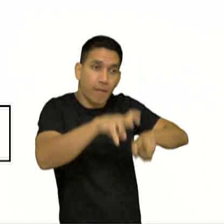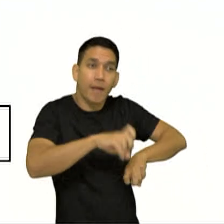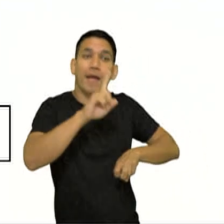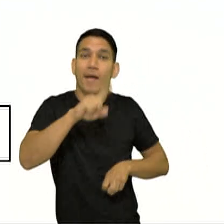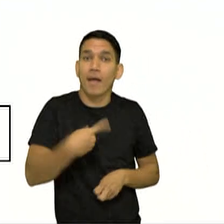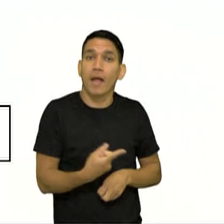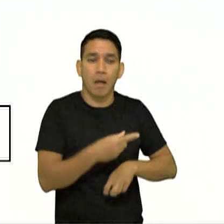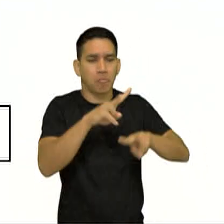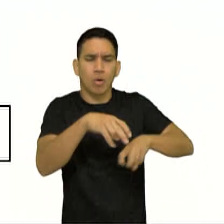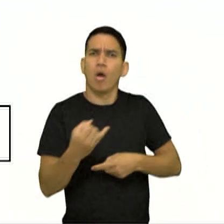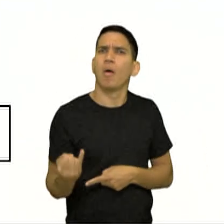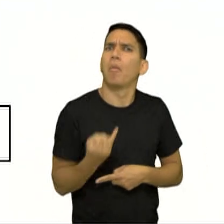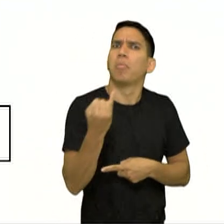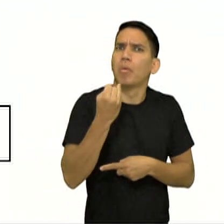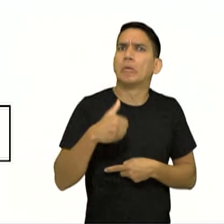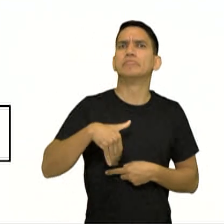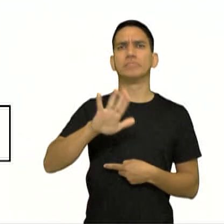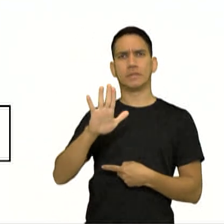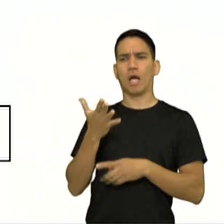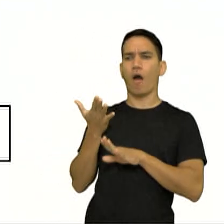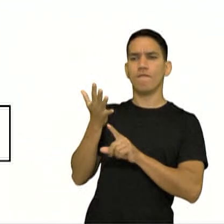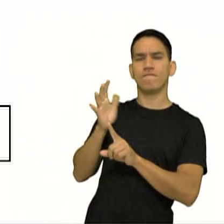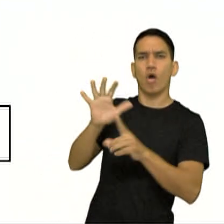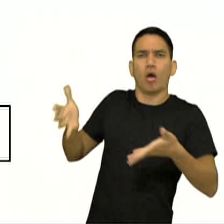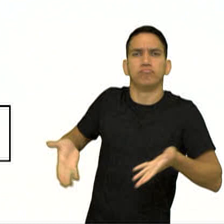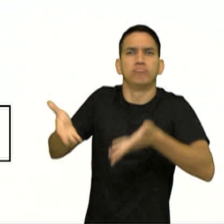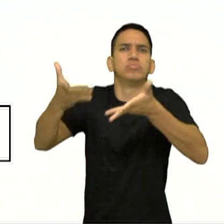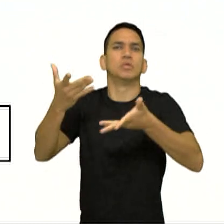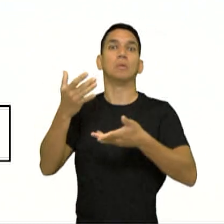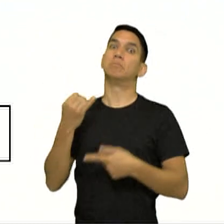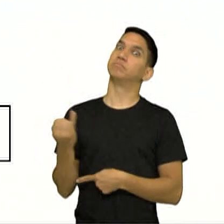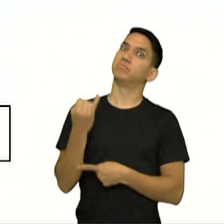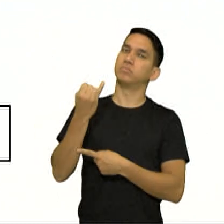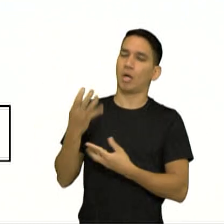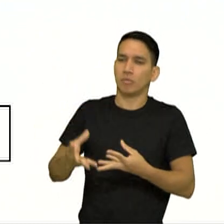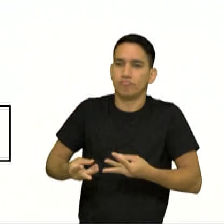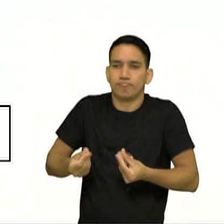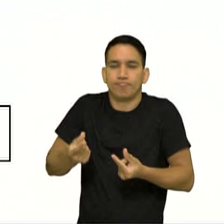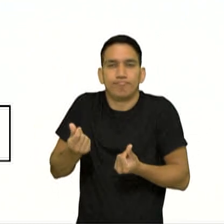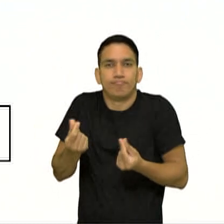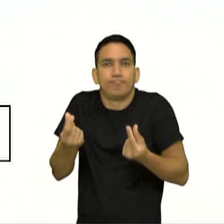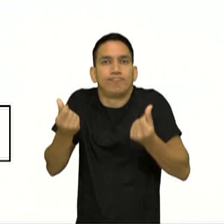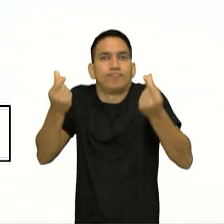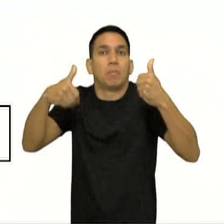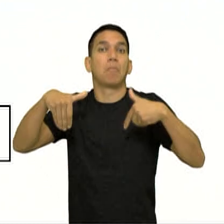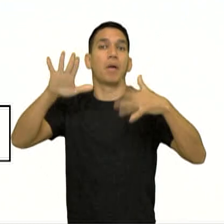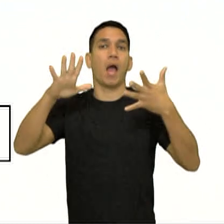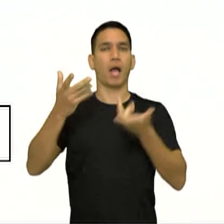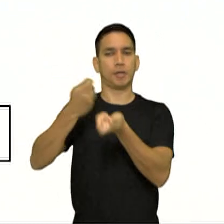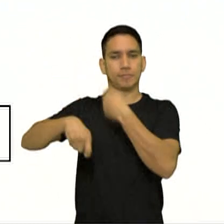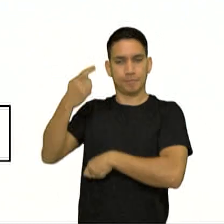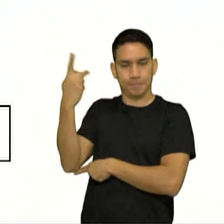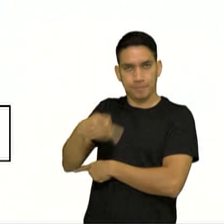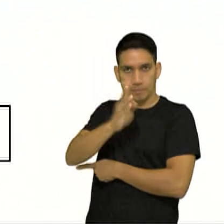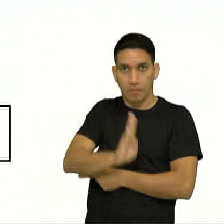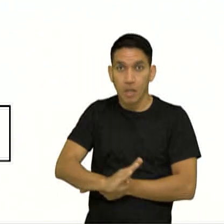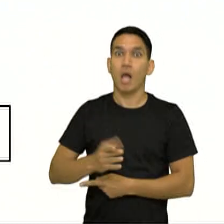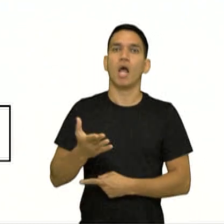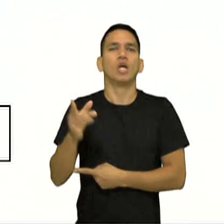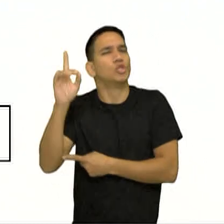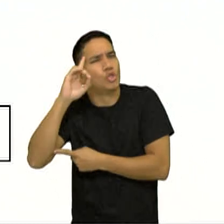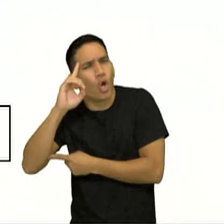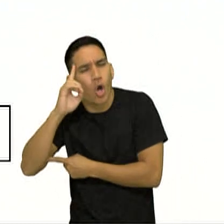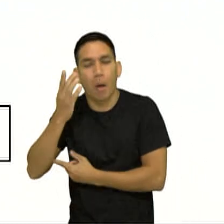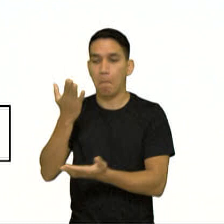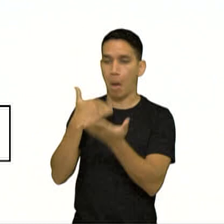mais importantes, né? É um setor que influencia de maneira muito significativa a economia. Então, os alimentos que chegam todos os dias na nossa